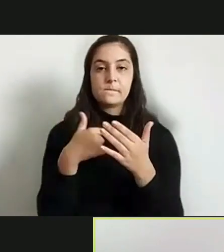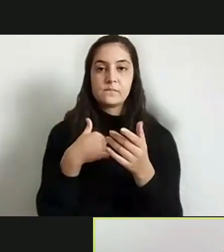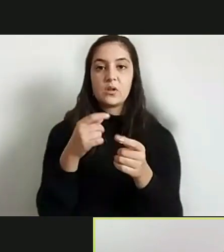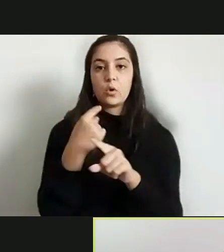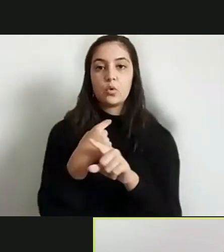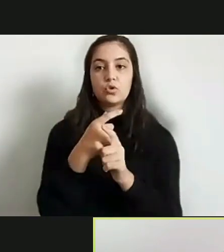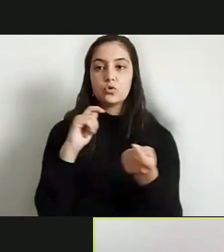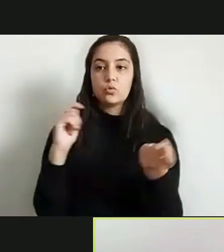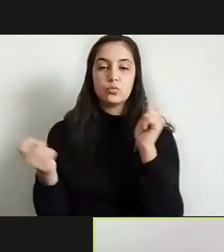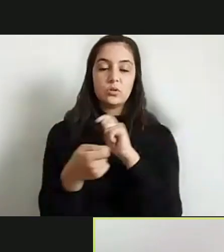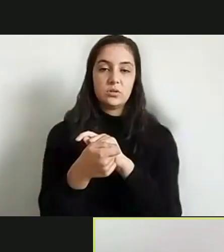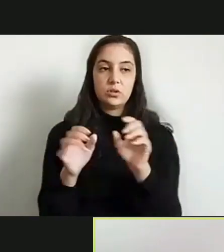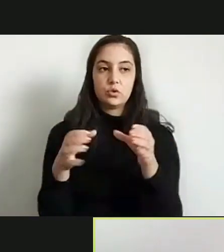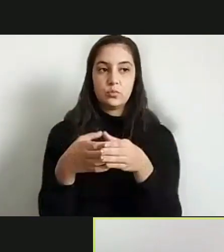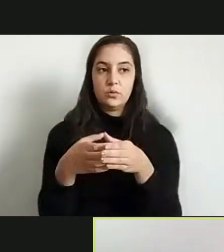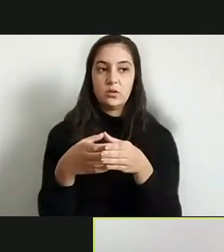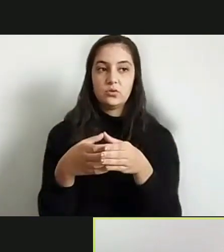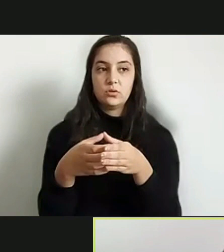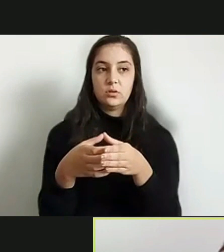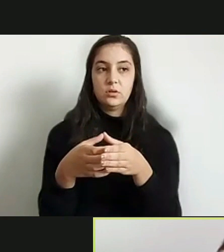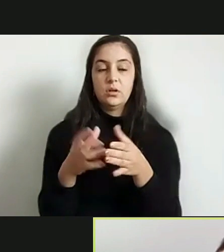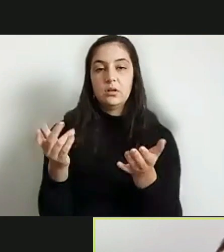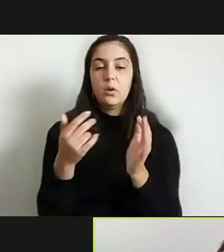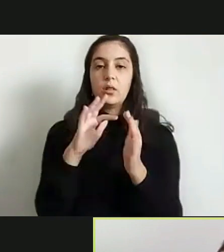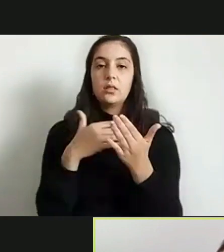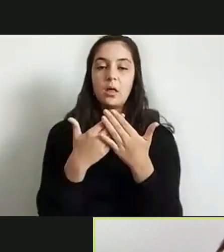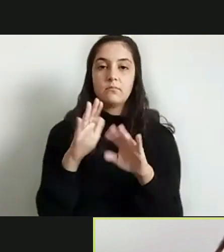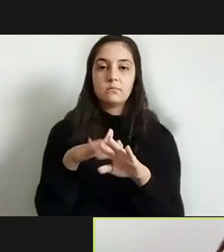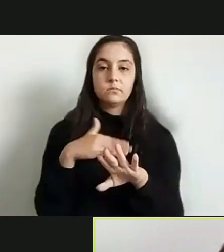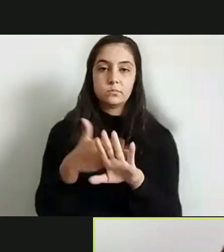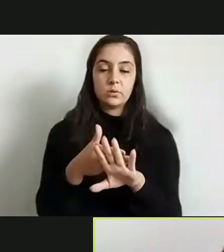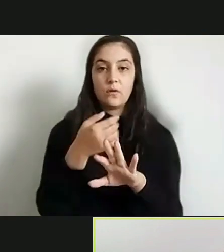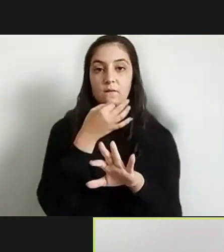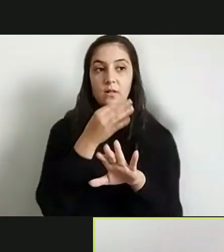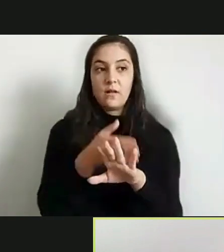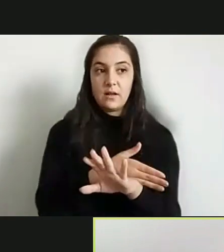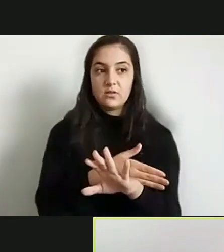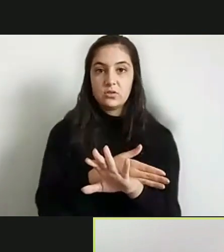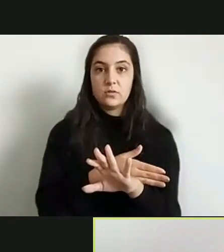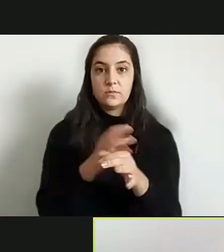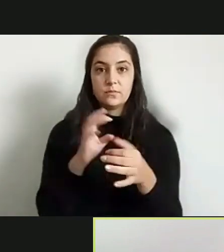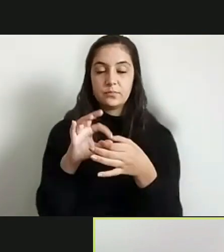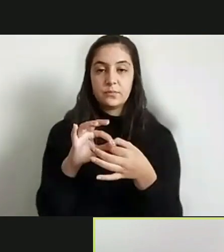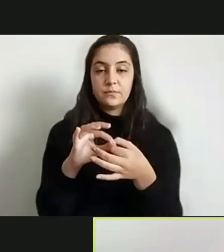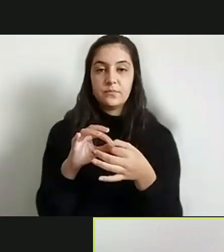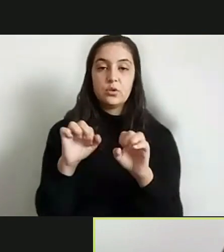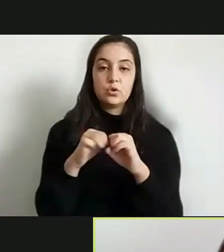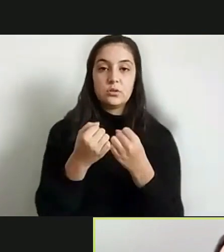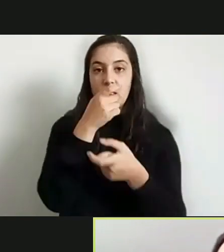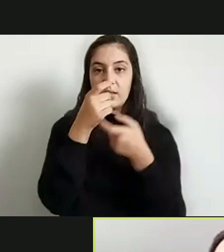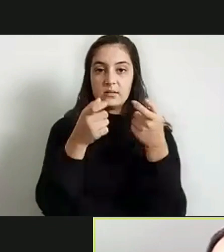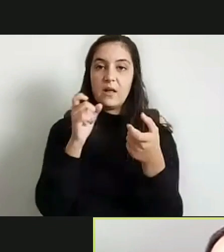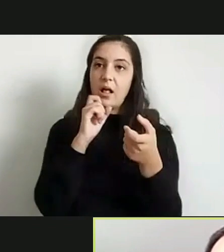suas comunidades. E, portanto, é uma forma também de reforçar aquela dimensão que eu falava há pouco, da dimensão societal, termos sociedade civil capaz